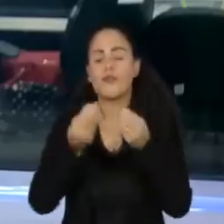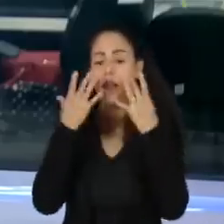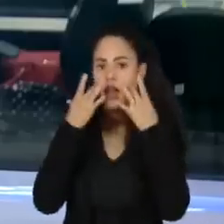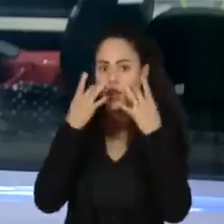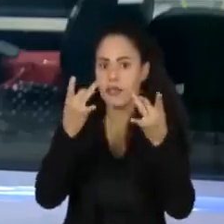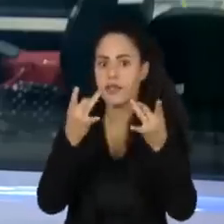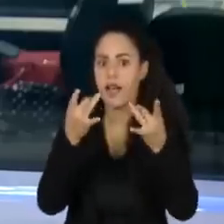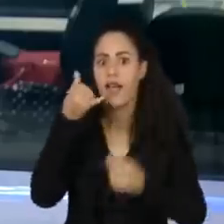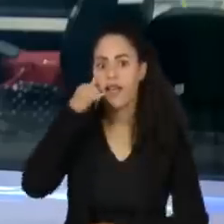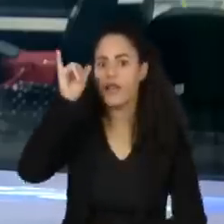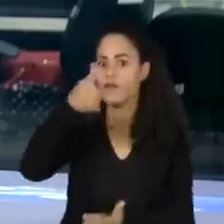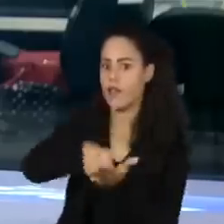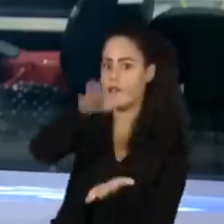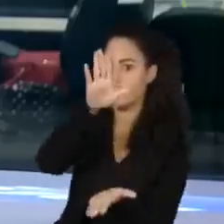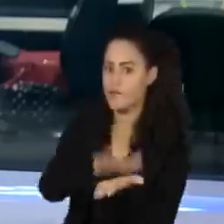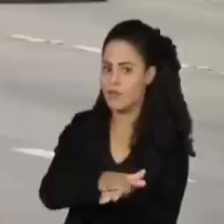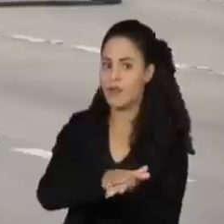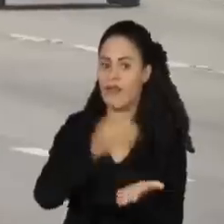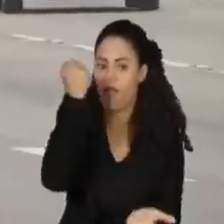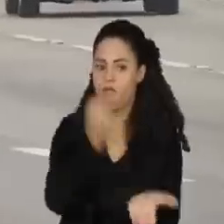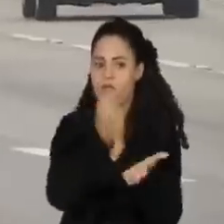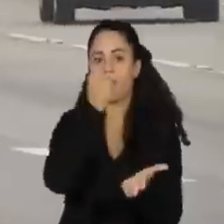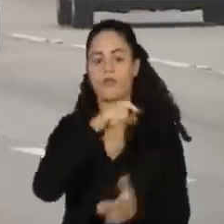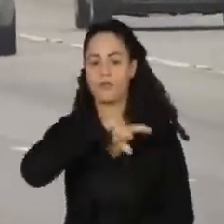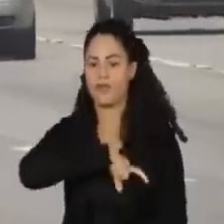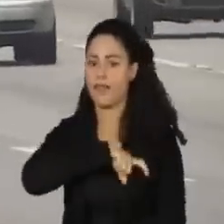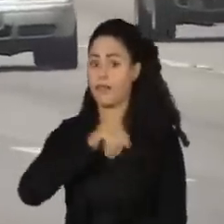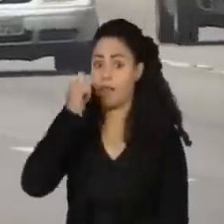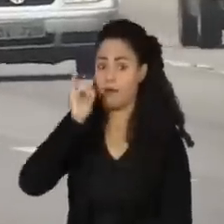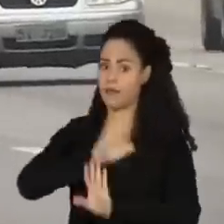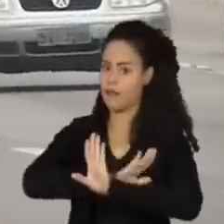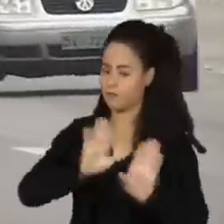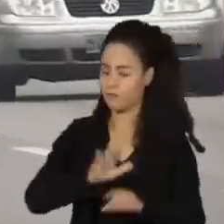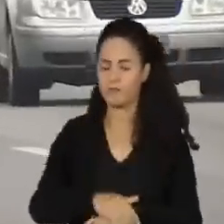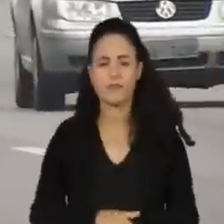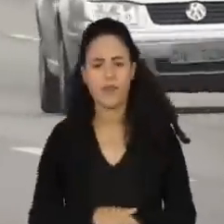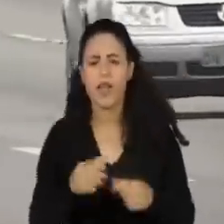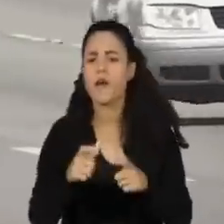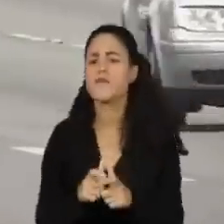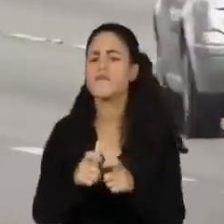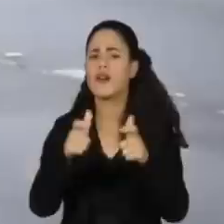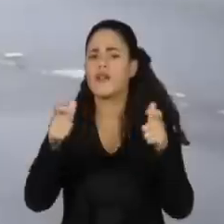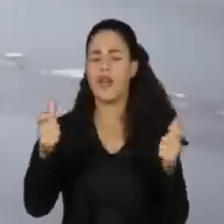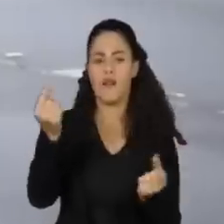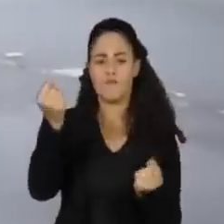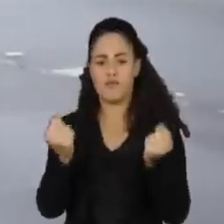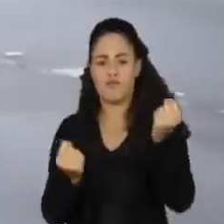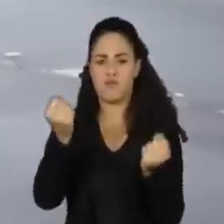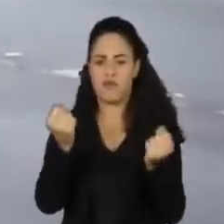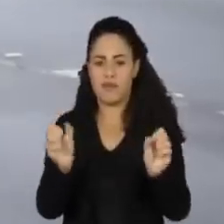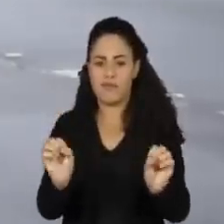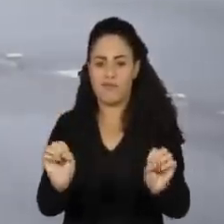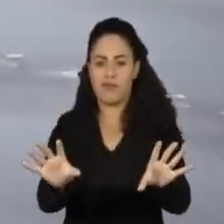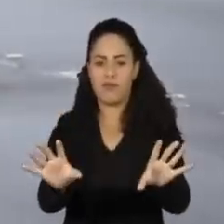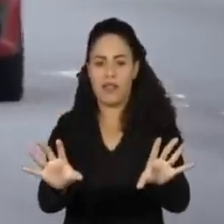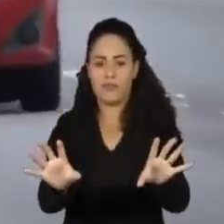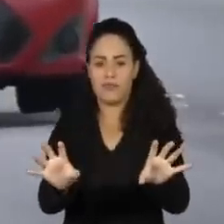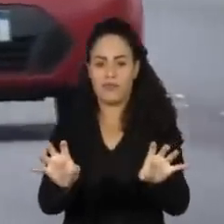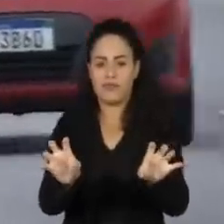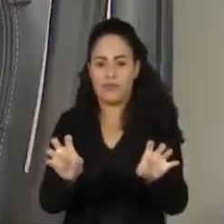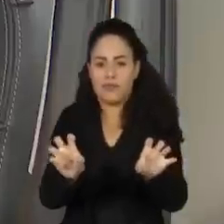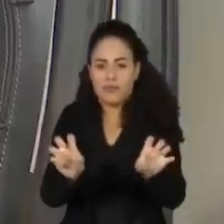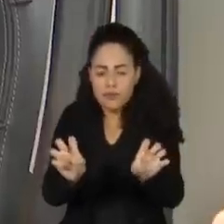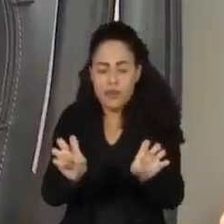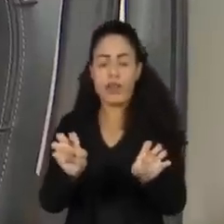evitar multas e os pontos na carteira. A maioria de carros com farol baixo aceso na rodovia em plena manhã indica uma